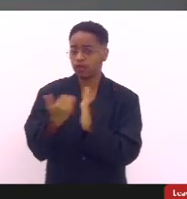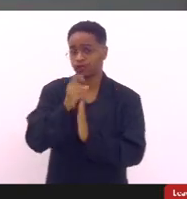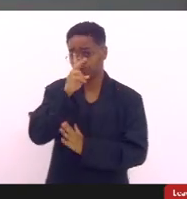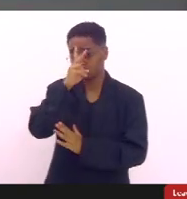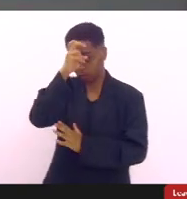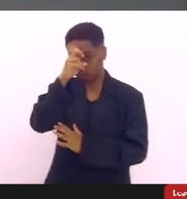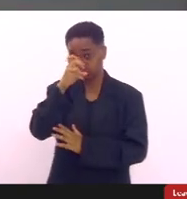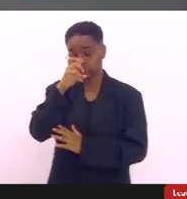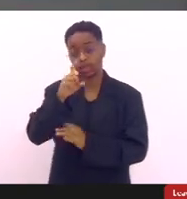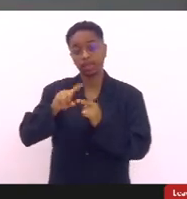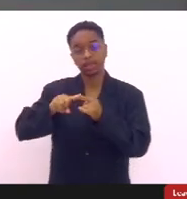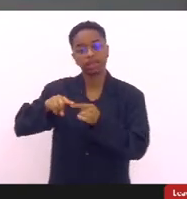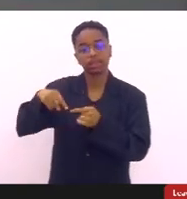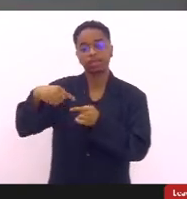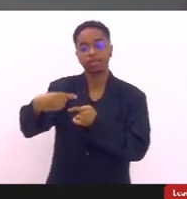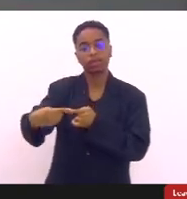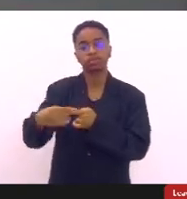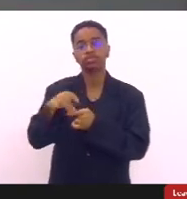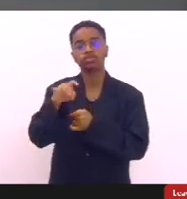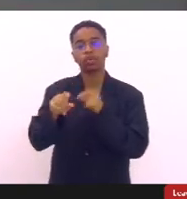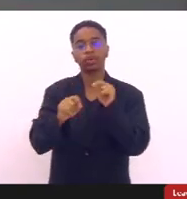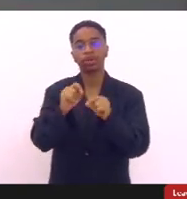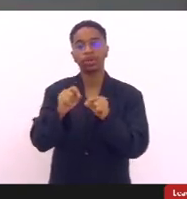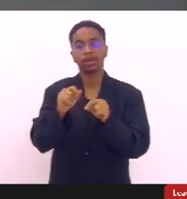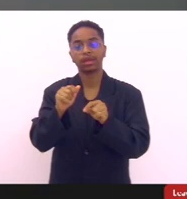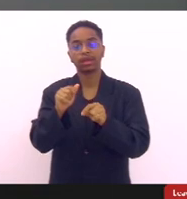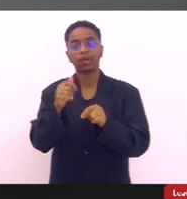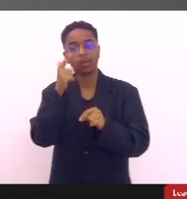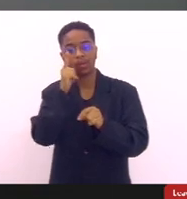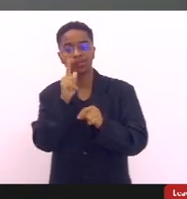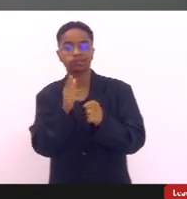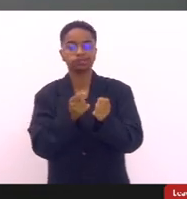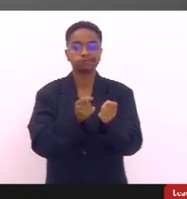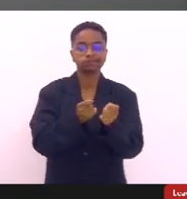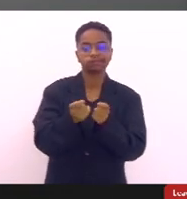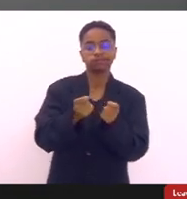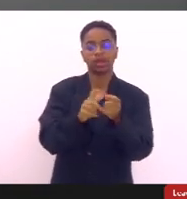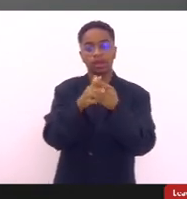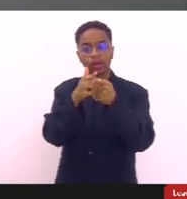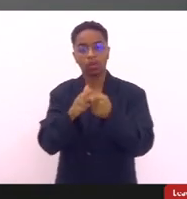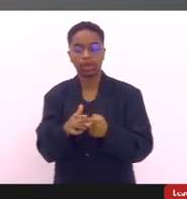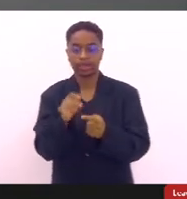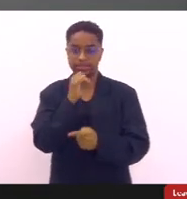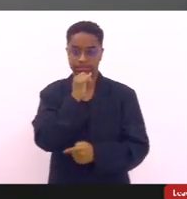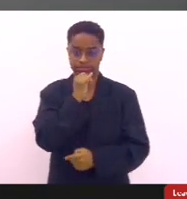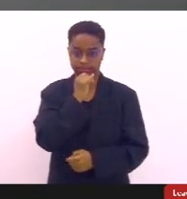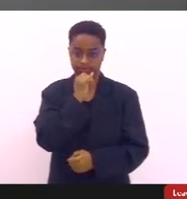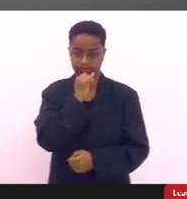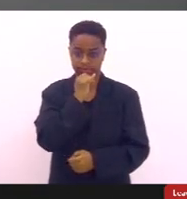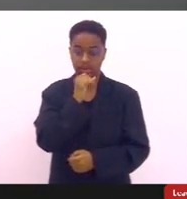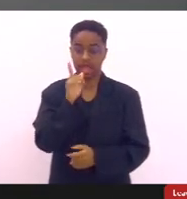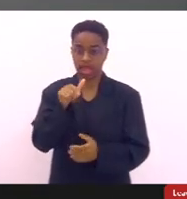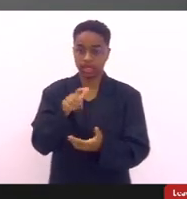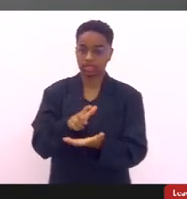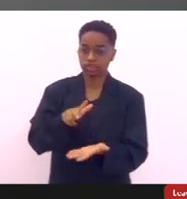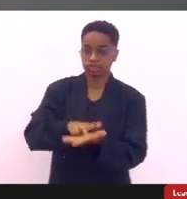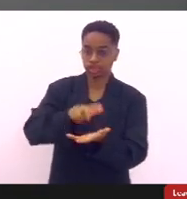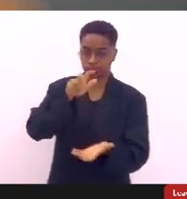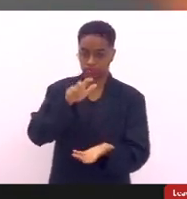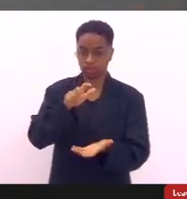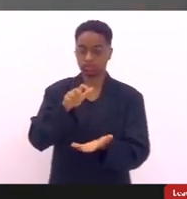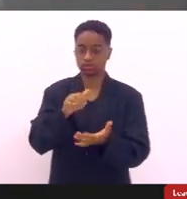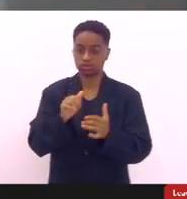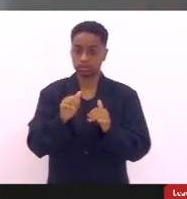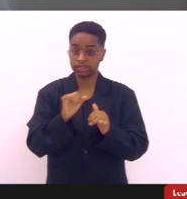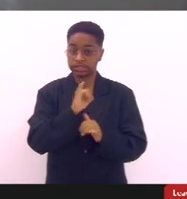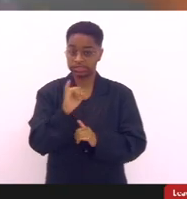e depois você fica só nas atividades de manutenção, né? Que seria diagnóstico na demanda passiva